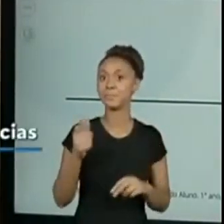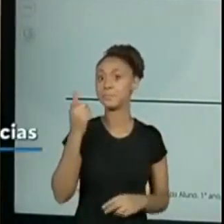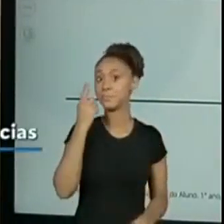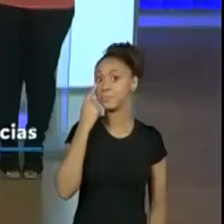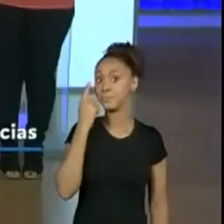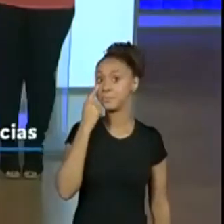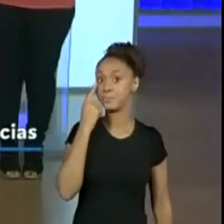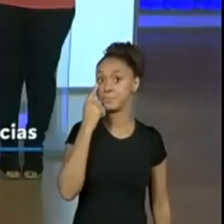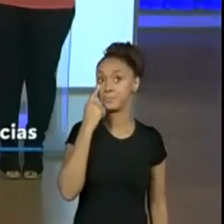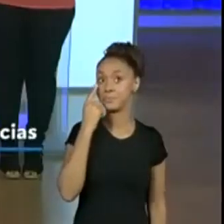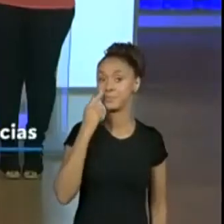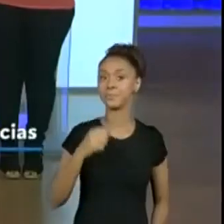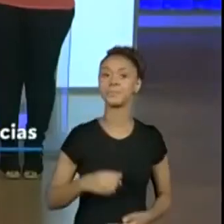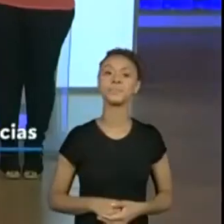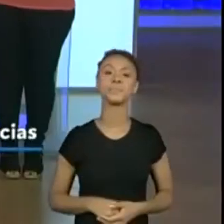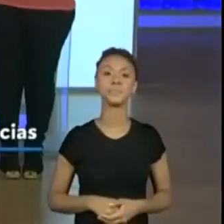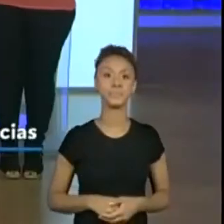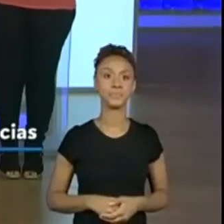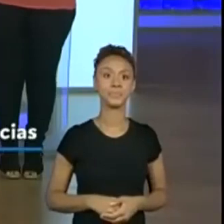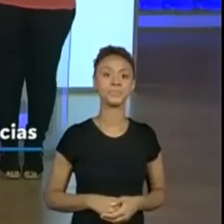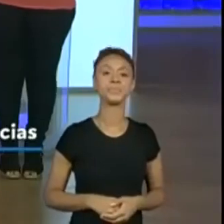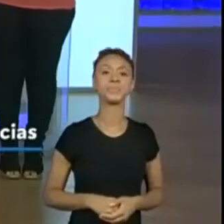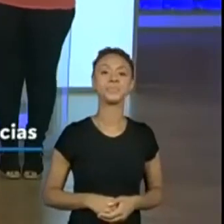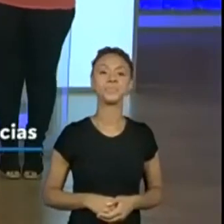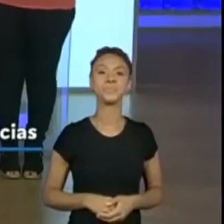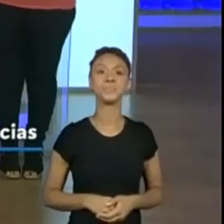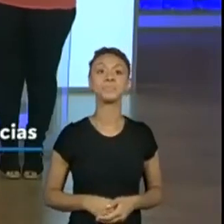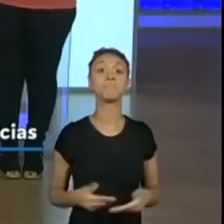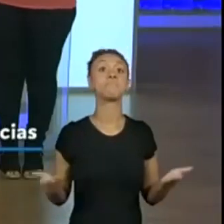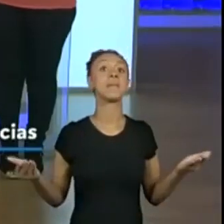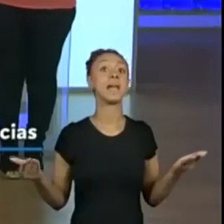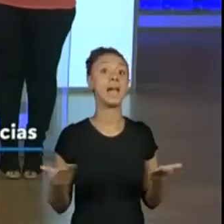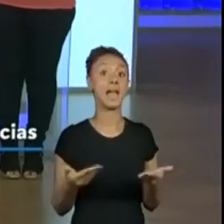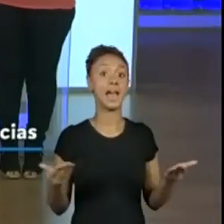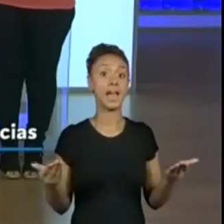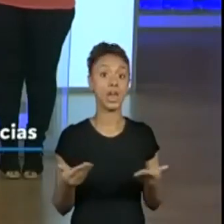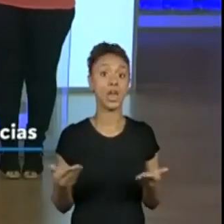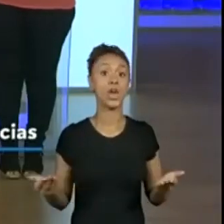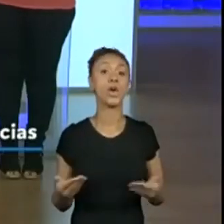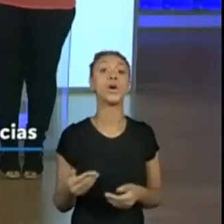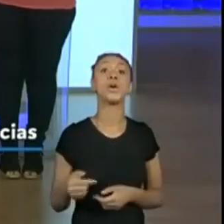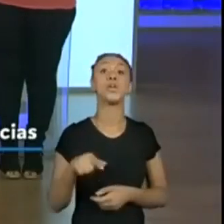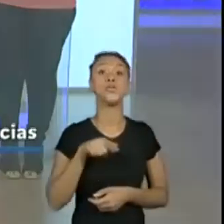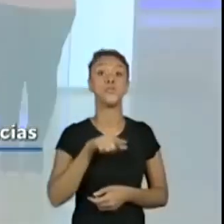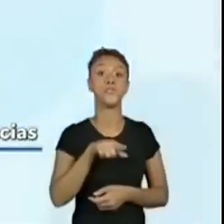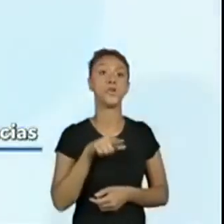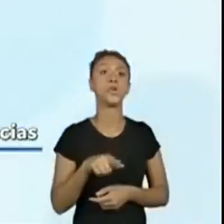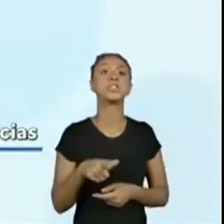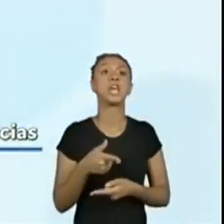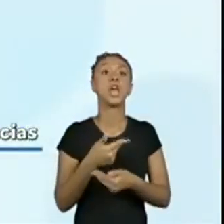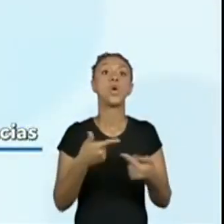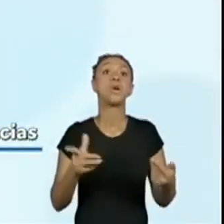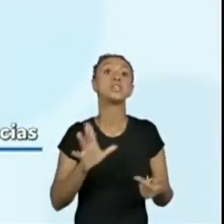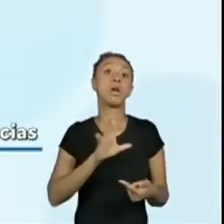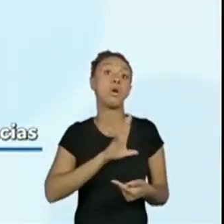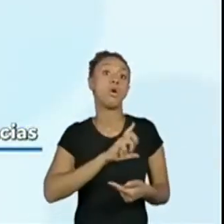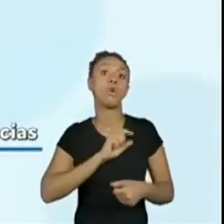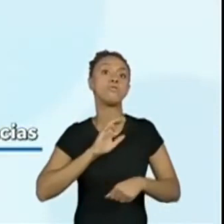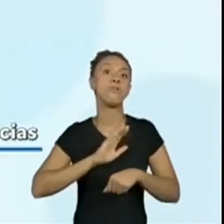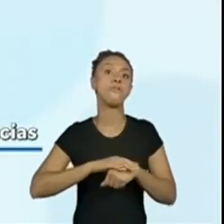então? Vamos. Agora é a atividade preferida fora da